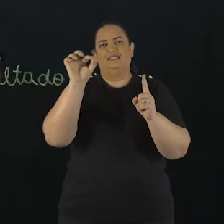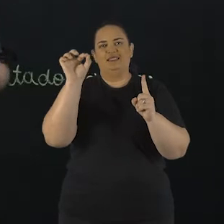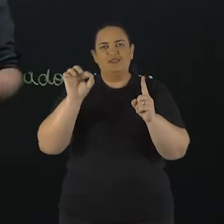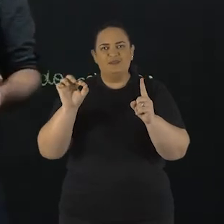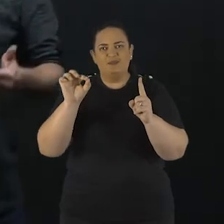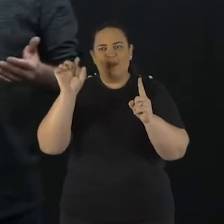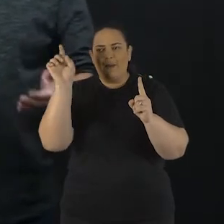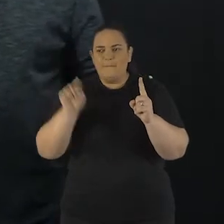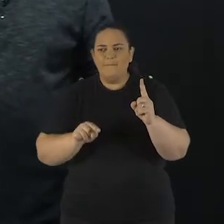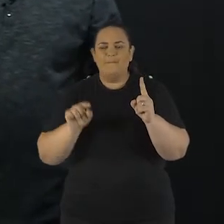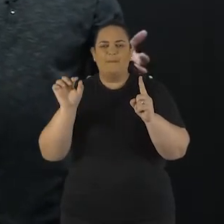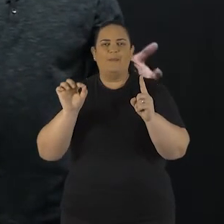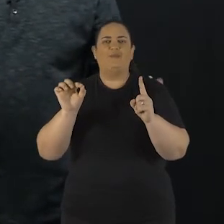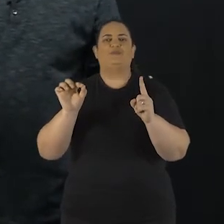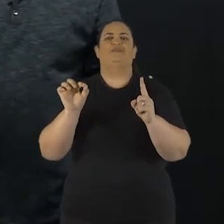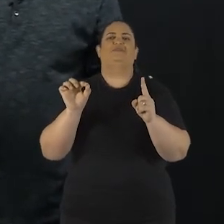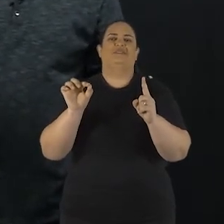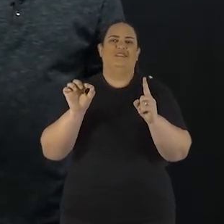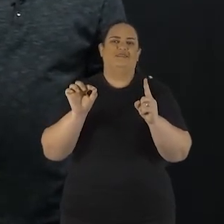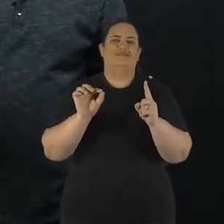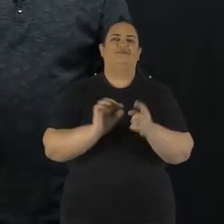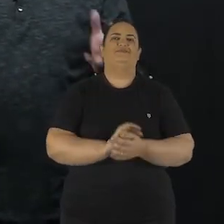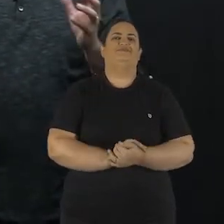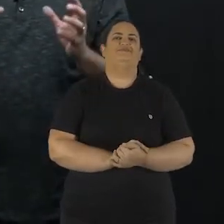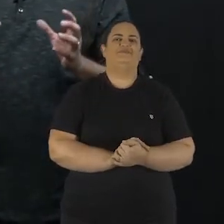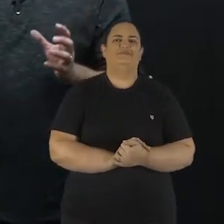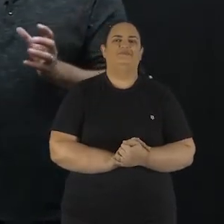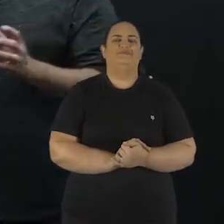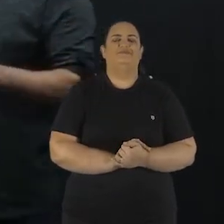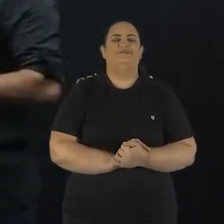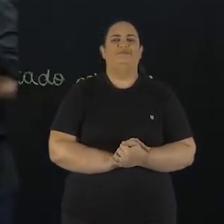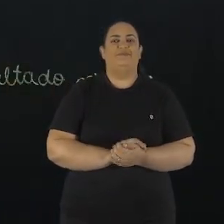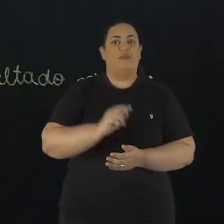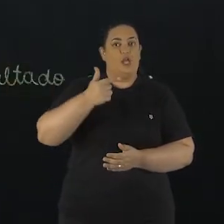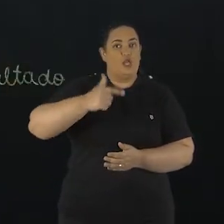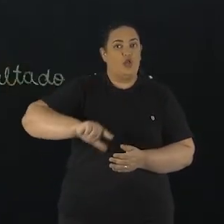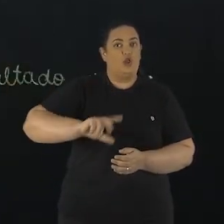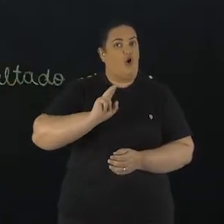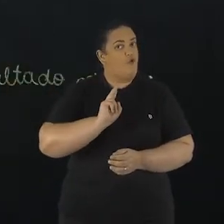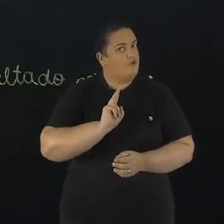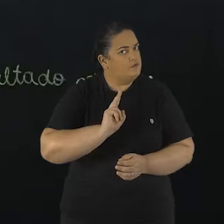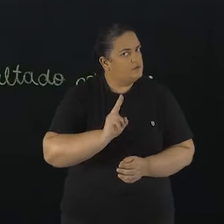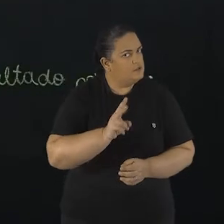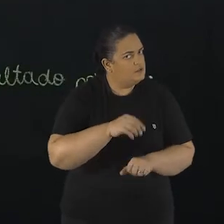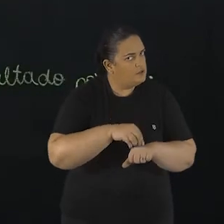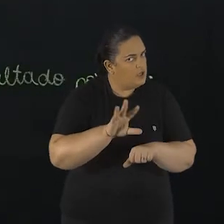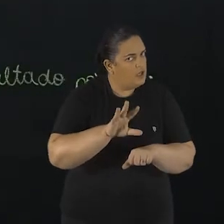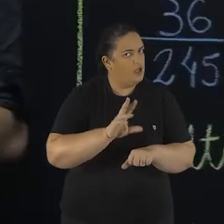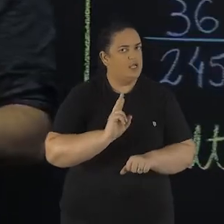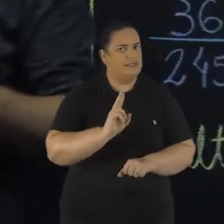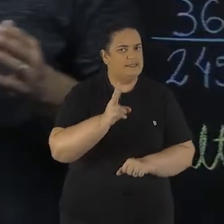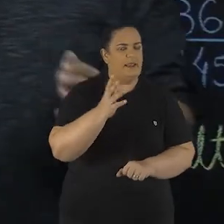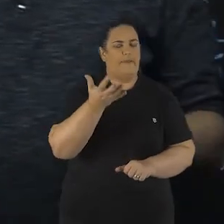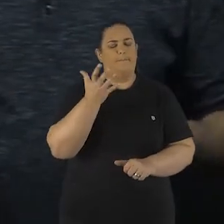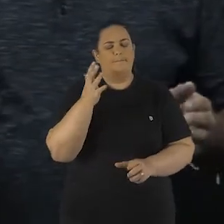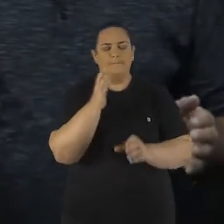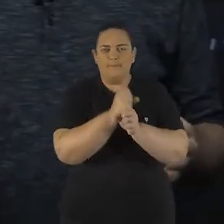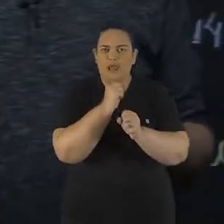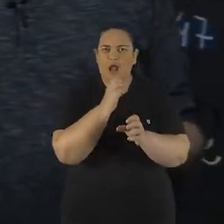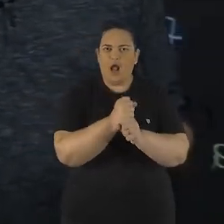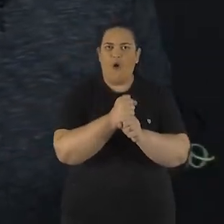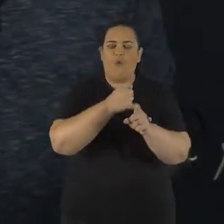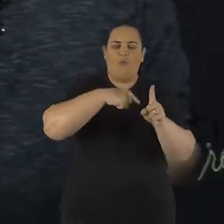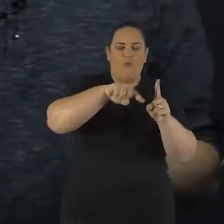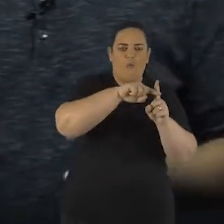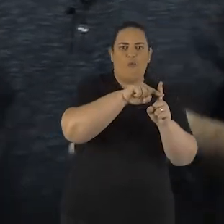em relação ao preço original. Então, de novo, pessoal, toda vez que você quiser calcular a